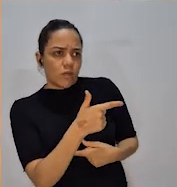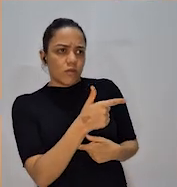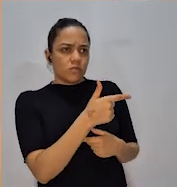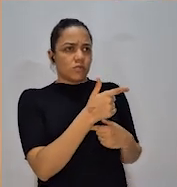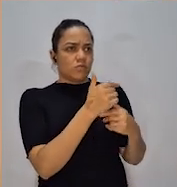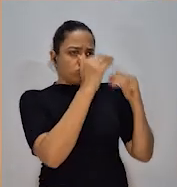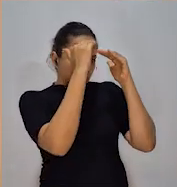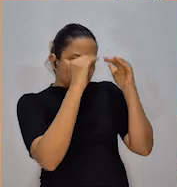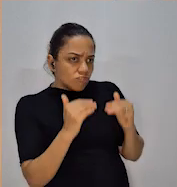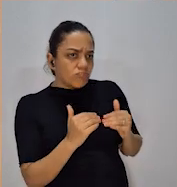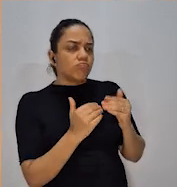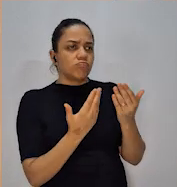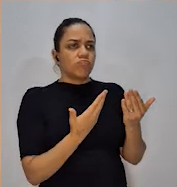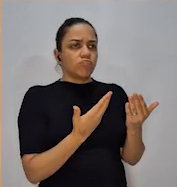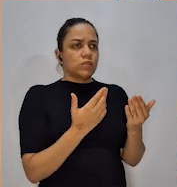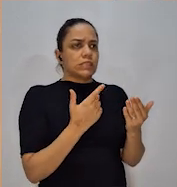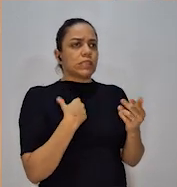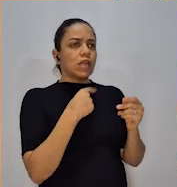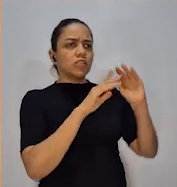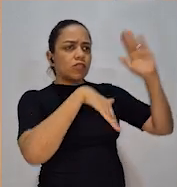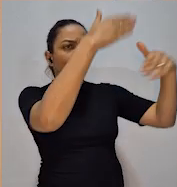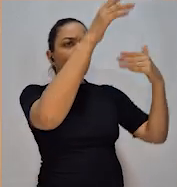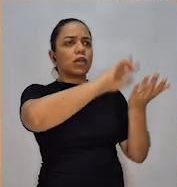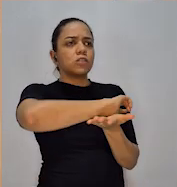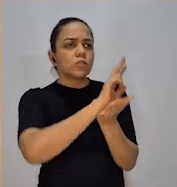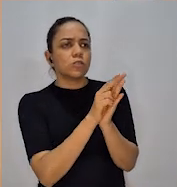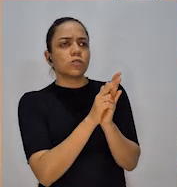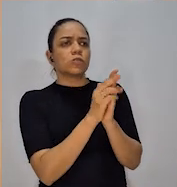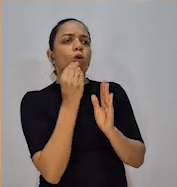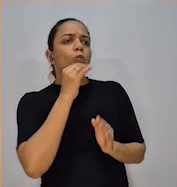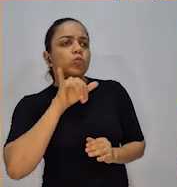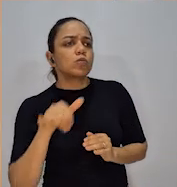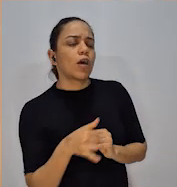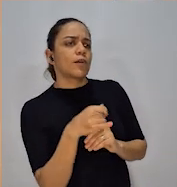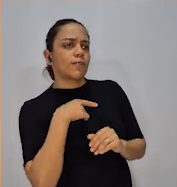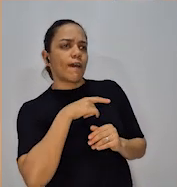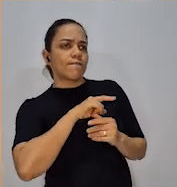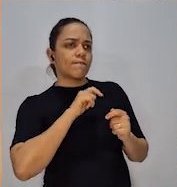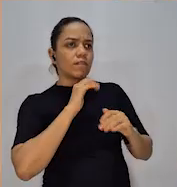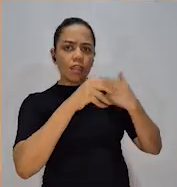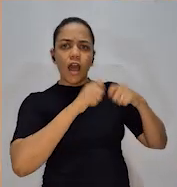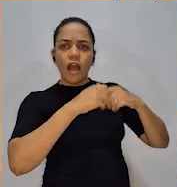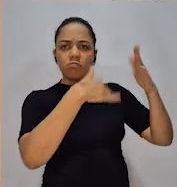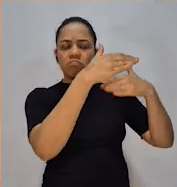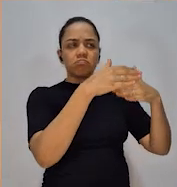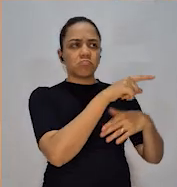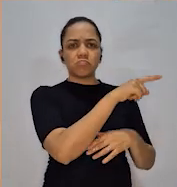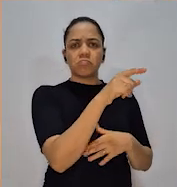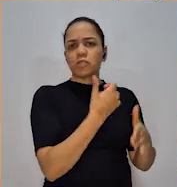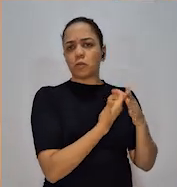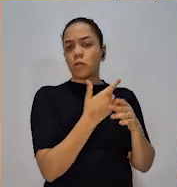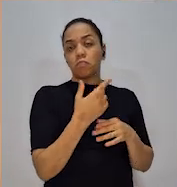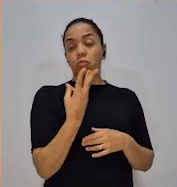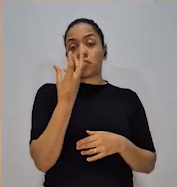de desenvolvimento de pessoas diversas, de oportunidades, de ambientes realmente construtivos, né? E olha esse dado do lado que fala